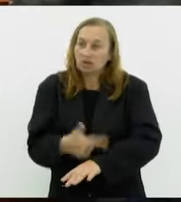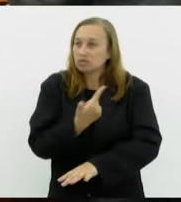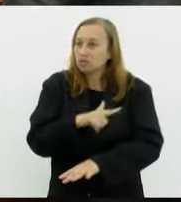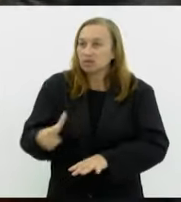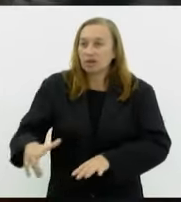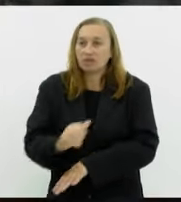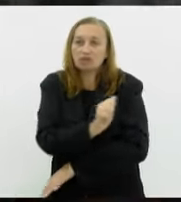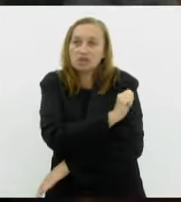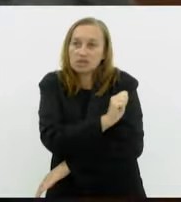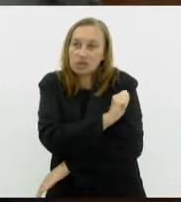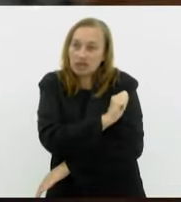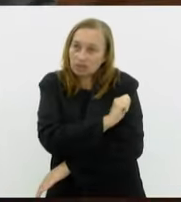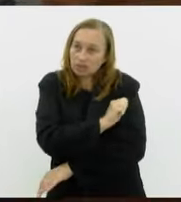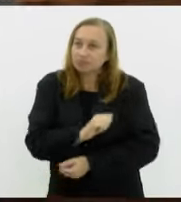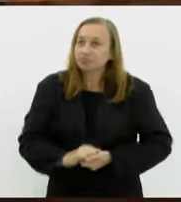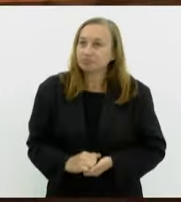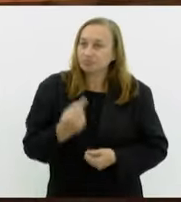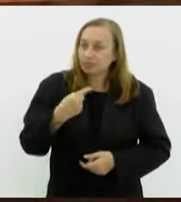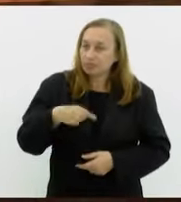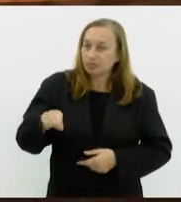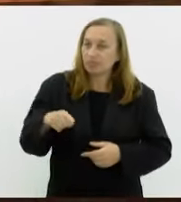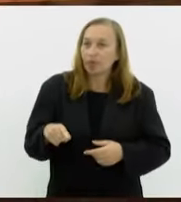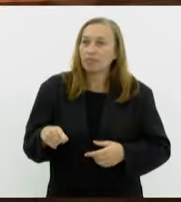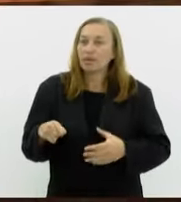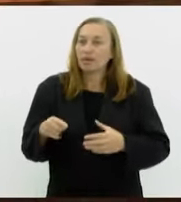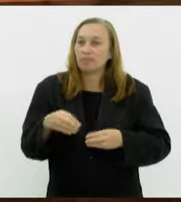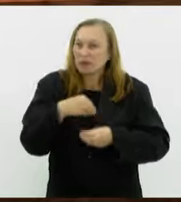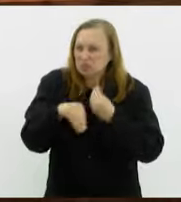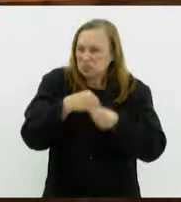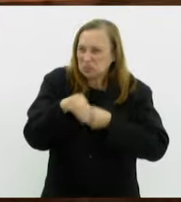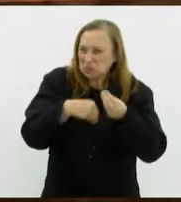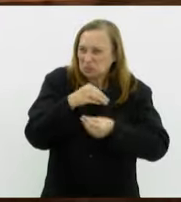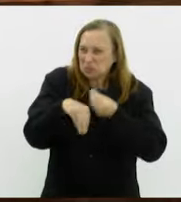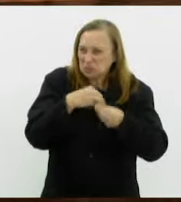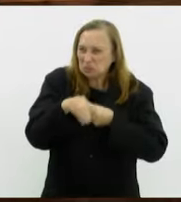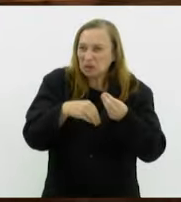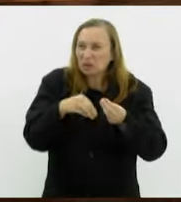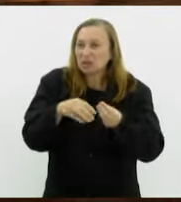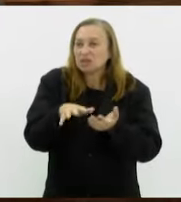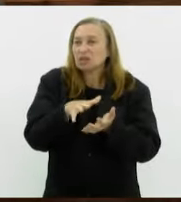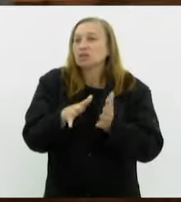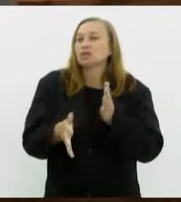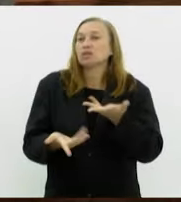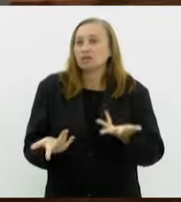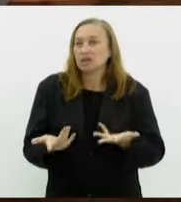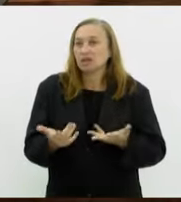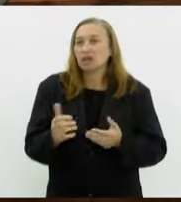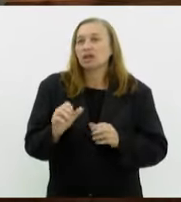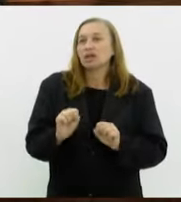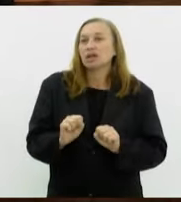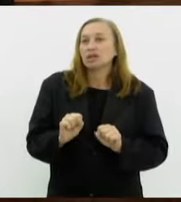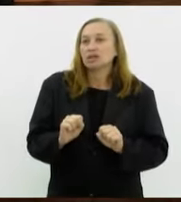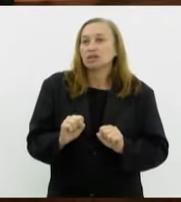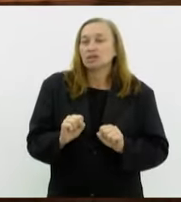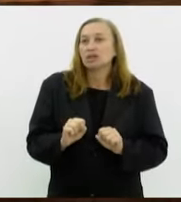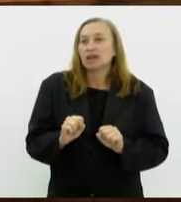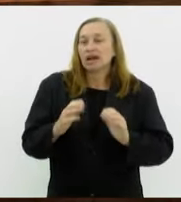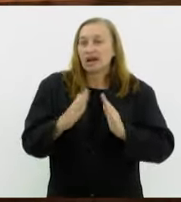generalizando, foram de fato para fazer baderna, que já não aconteceu da primeira vez, tornaram a Lesp aqui